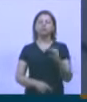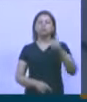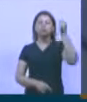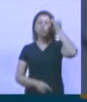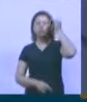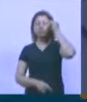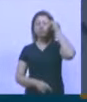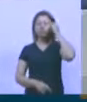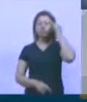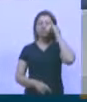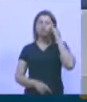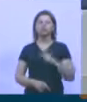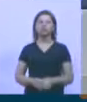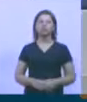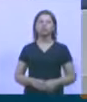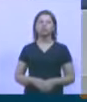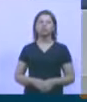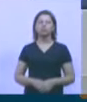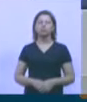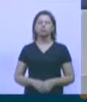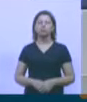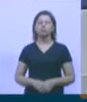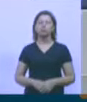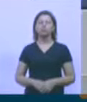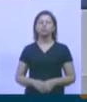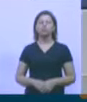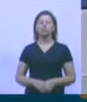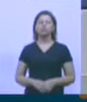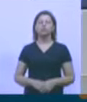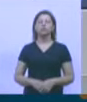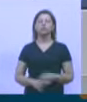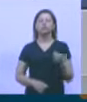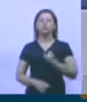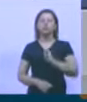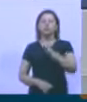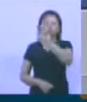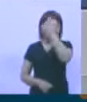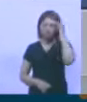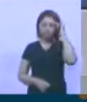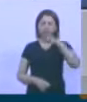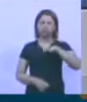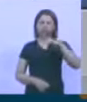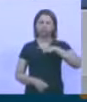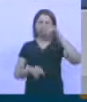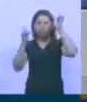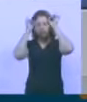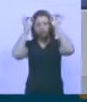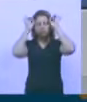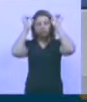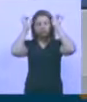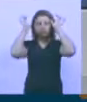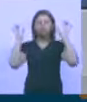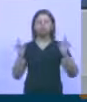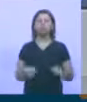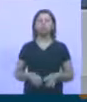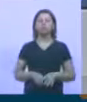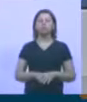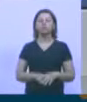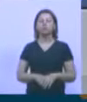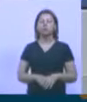cabeça. Now, if a person has headache, então, se a pessoa tem dores de cabeça, it can be due to